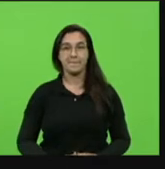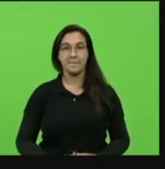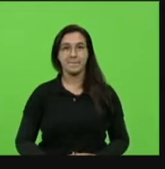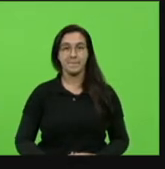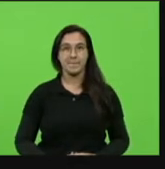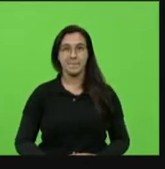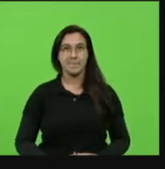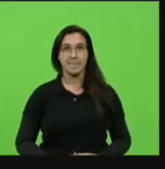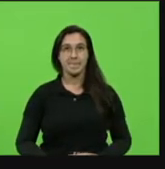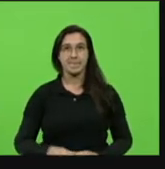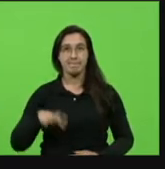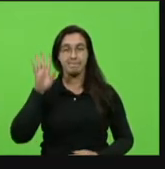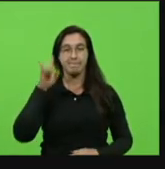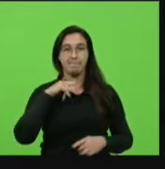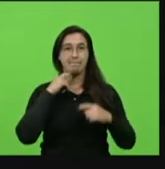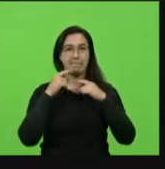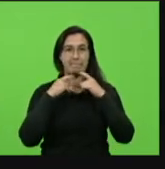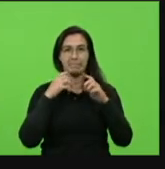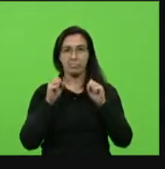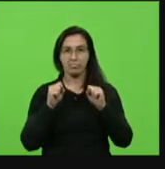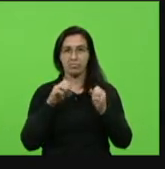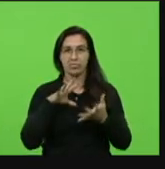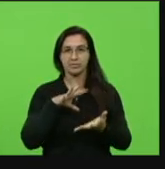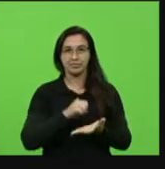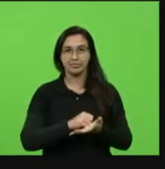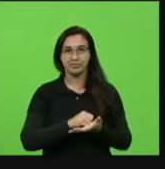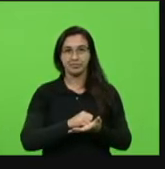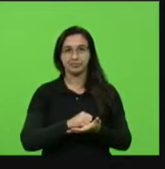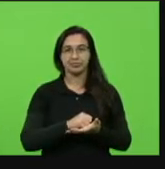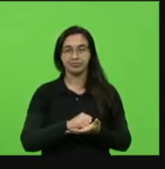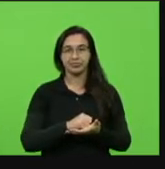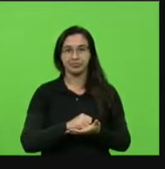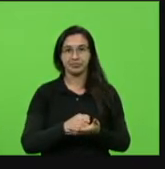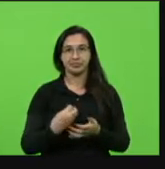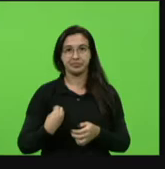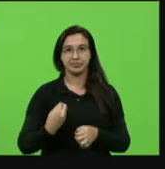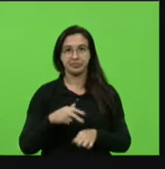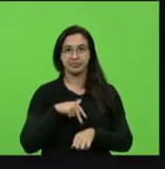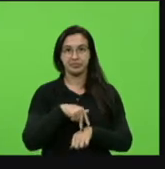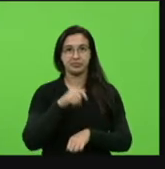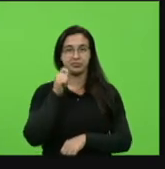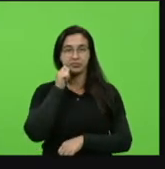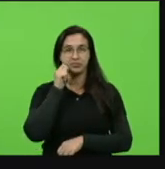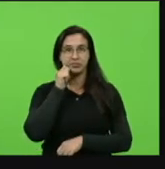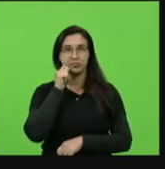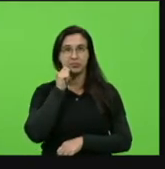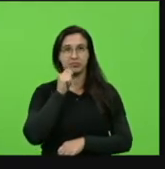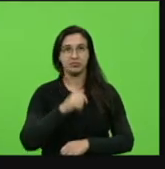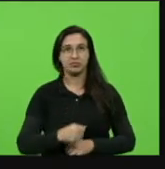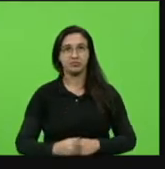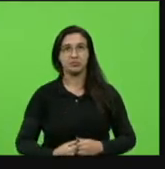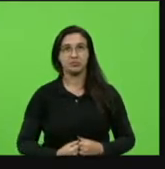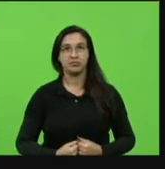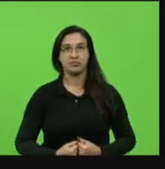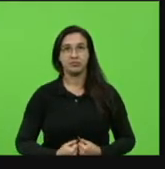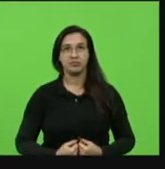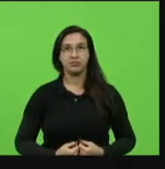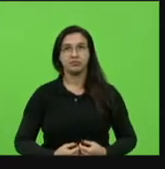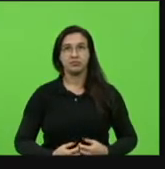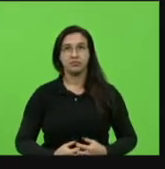Questão de ordem, senhor presidente. Pode registrar a presença da deputada Ana, por gentileza? Ana Campagnolo presente.